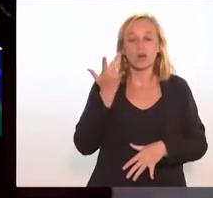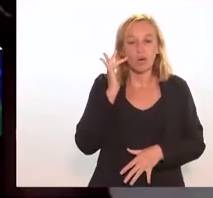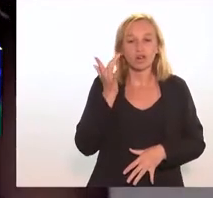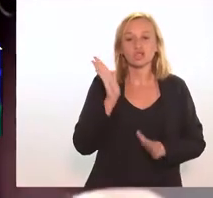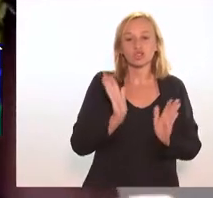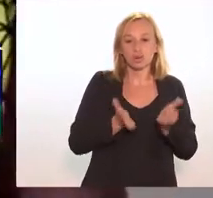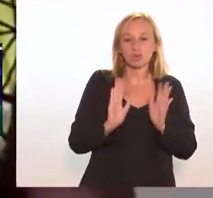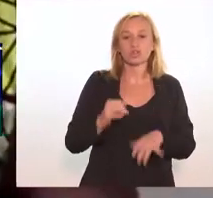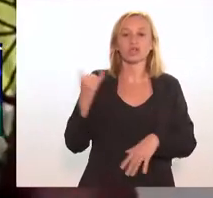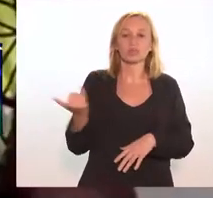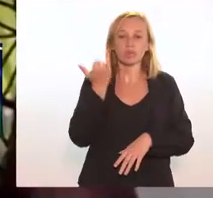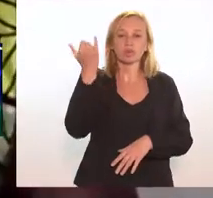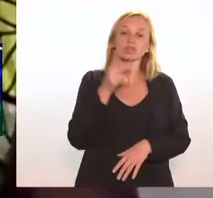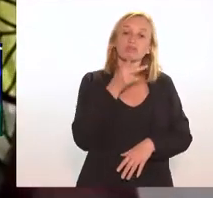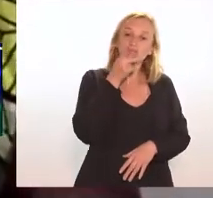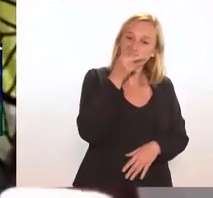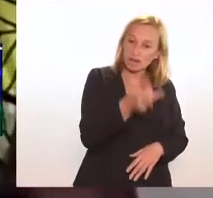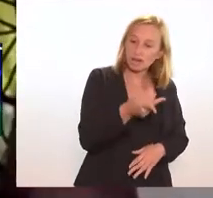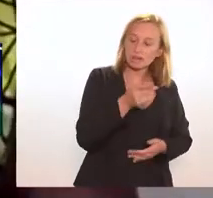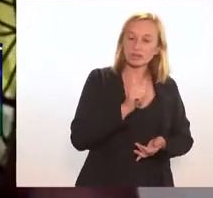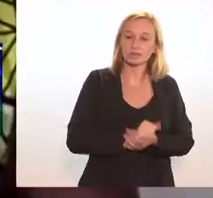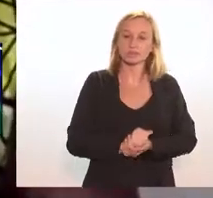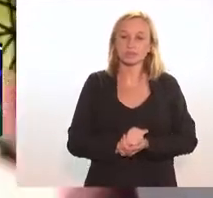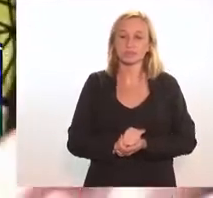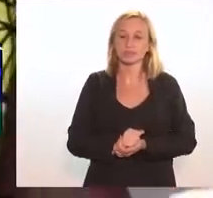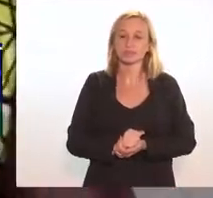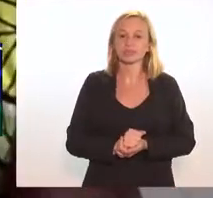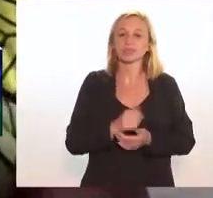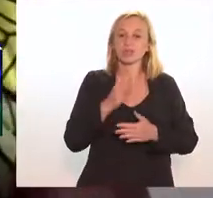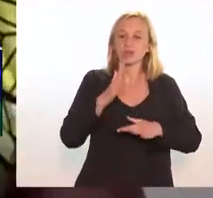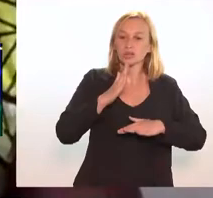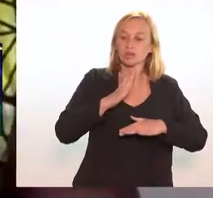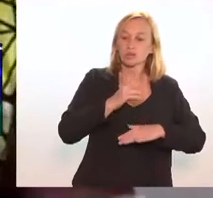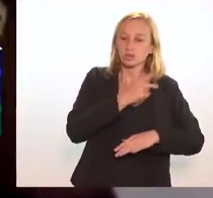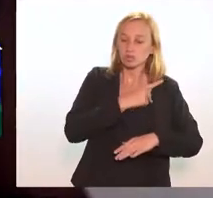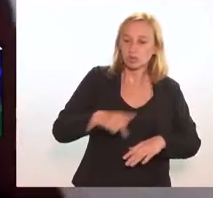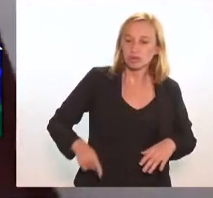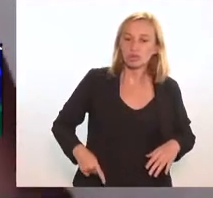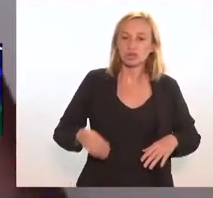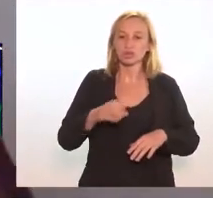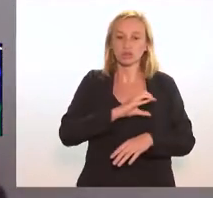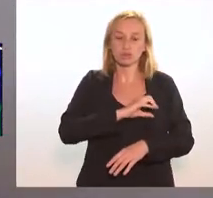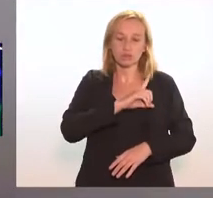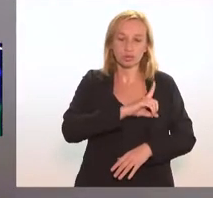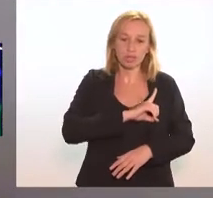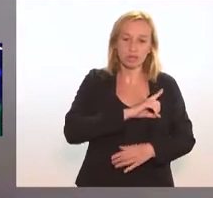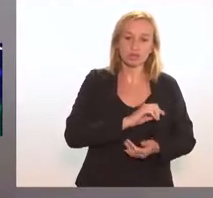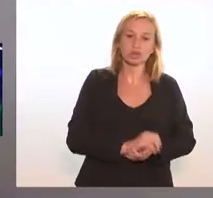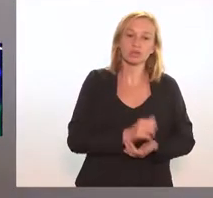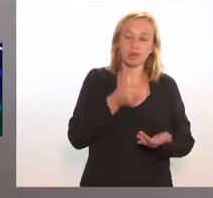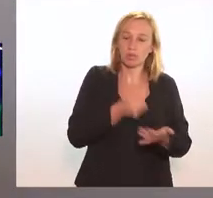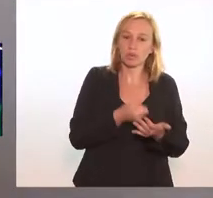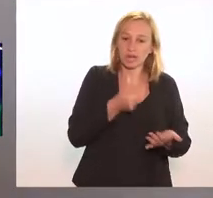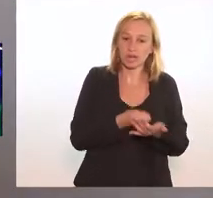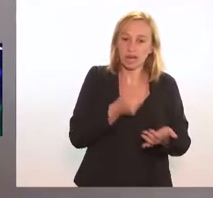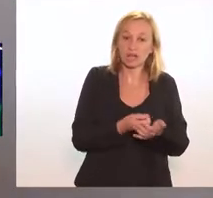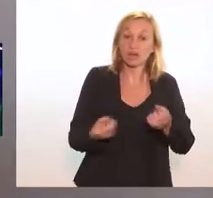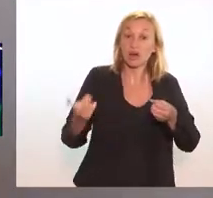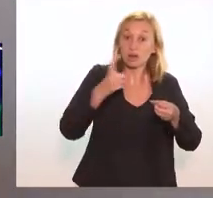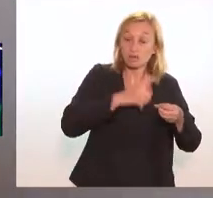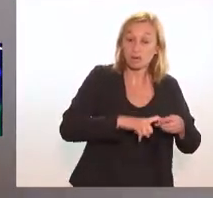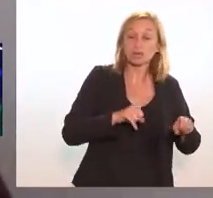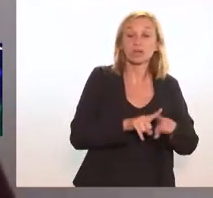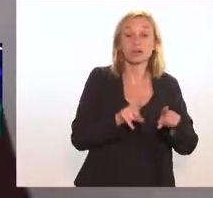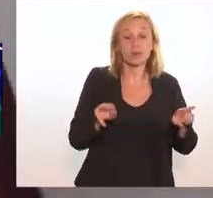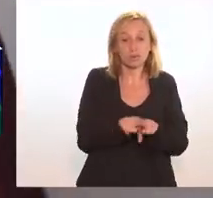muito importante reafirmar que os professores de Duque de Caxias não só estão sendo obrigados a esse retorno,